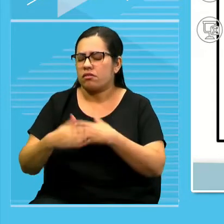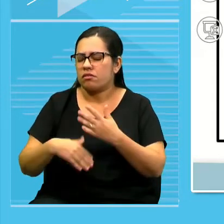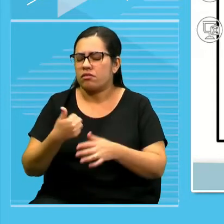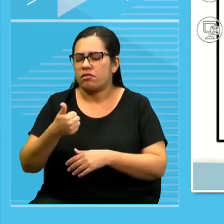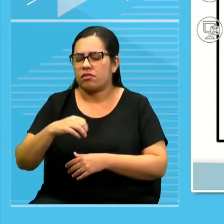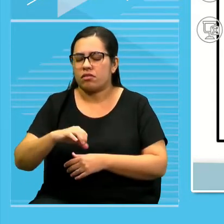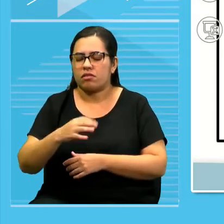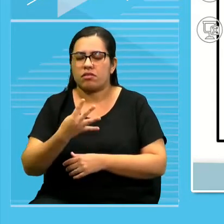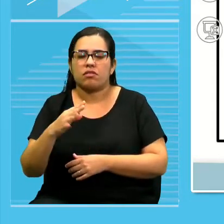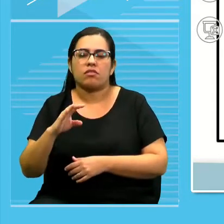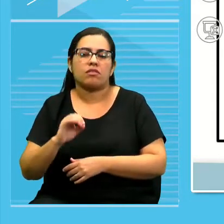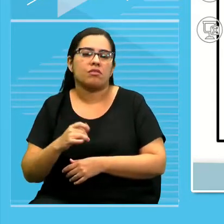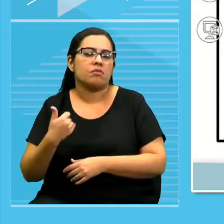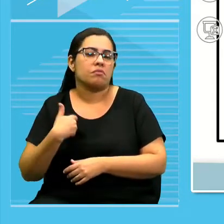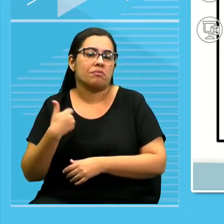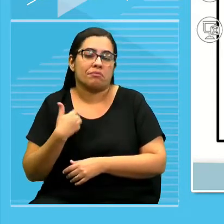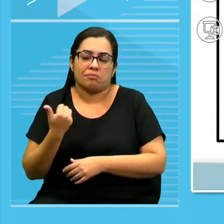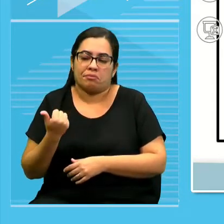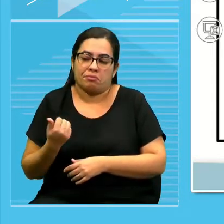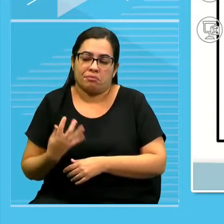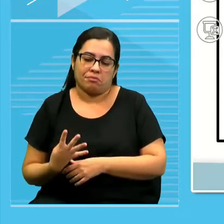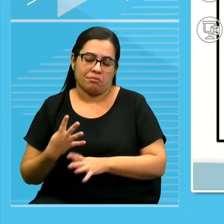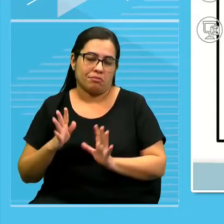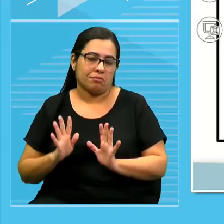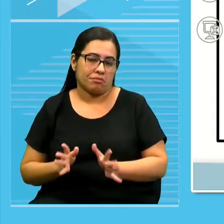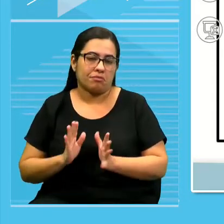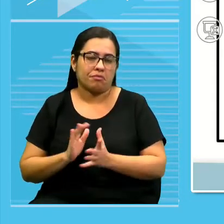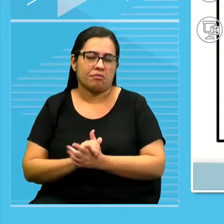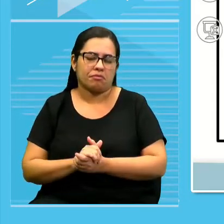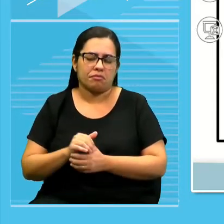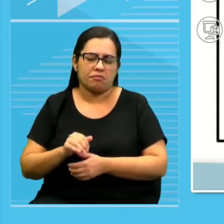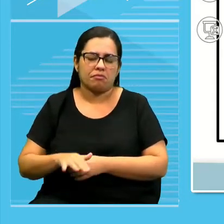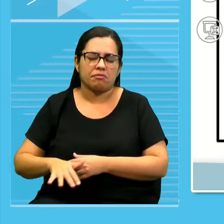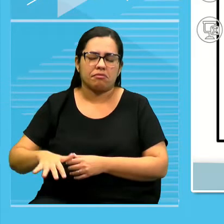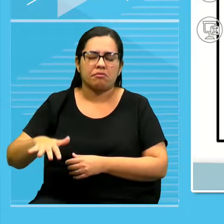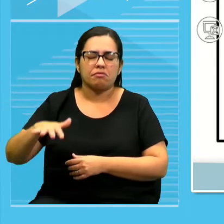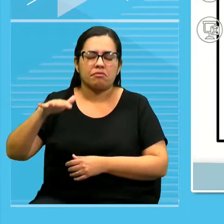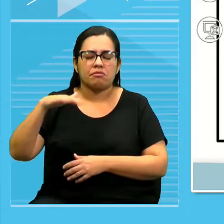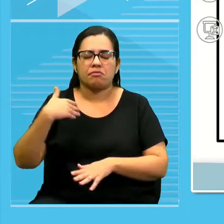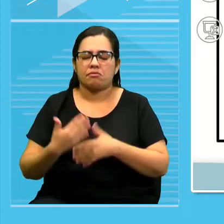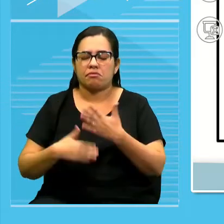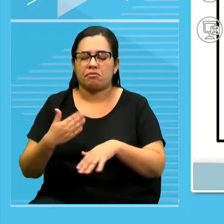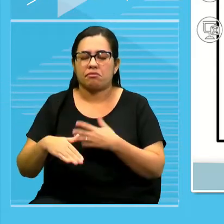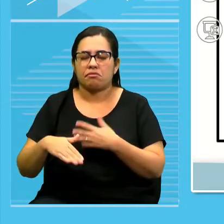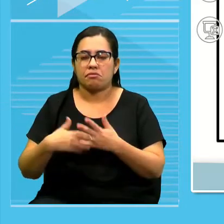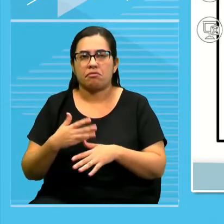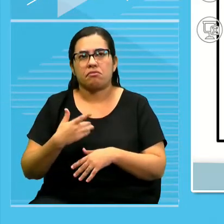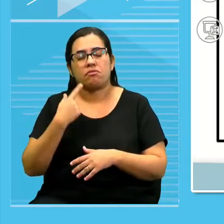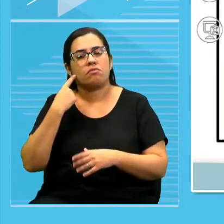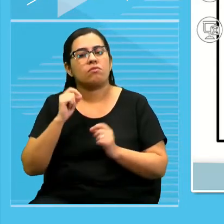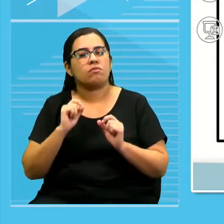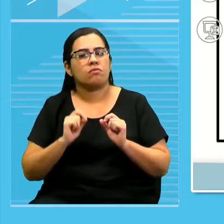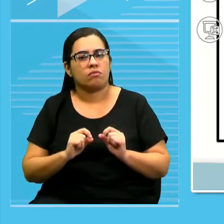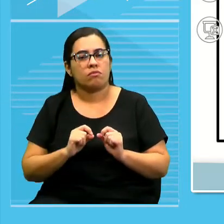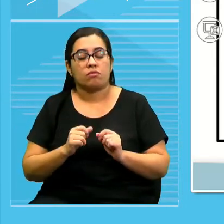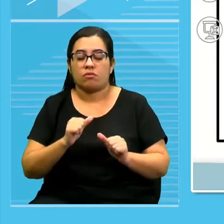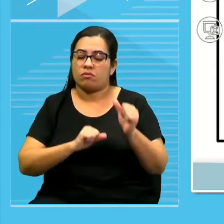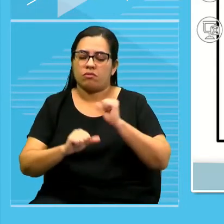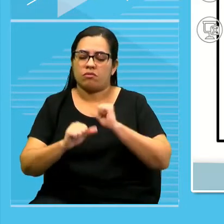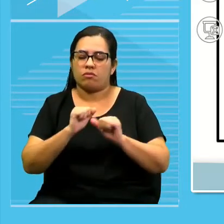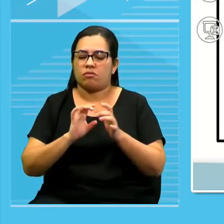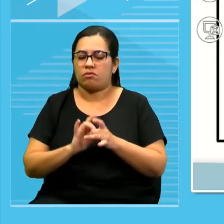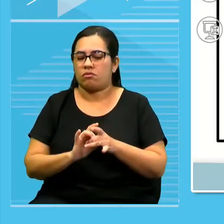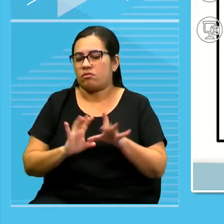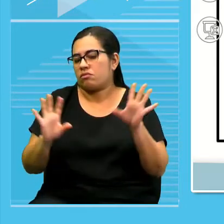reinado tinha apenas 14 anos de idade né mas quando ele dá uma crescidinha com um pouco mais de noção ele acaba tirando e